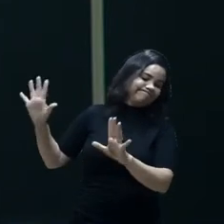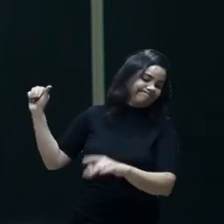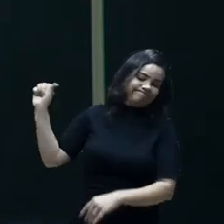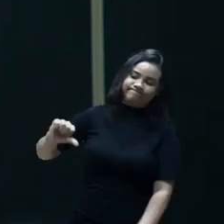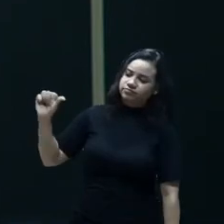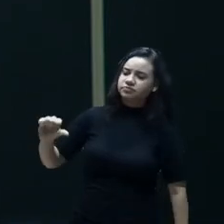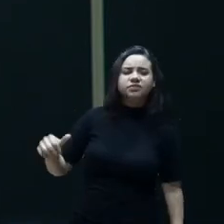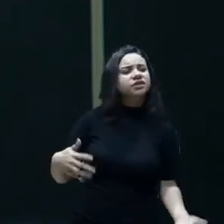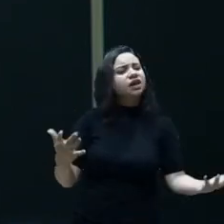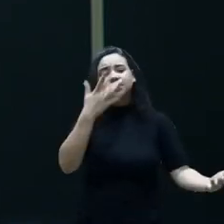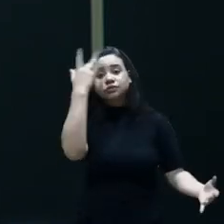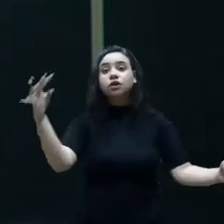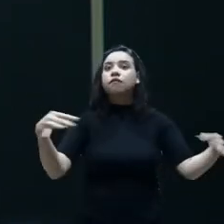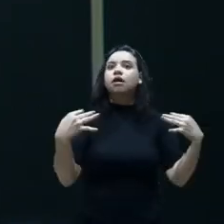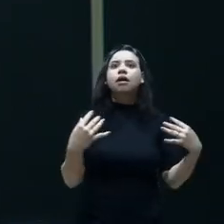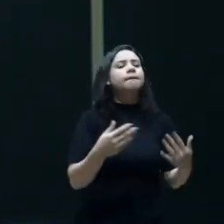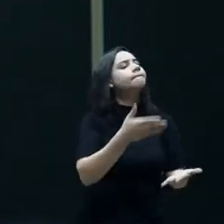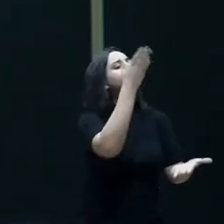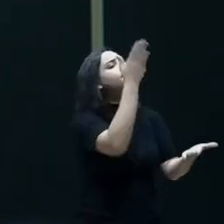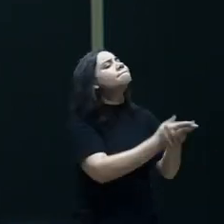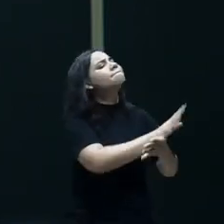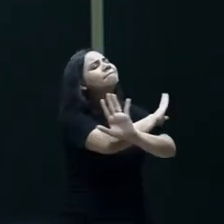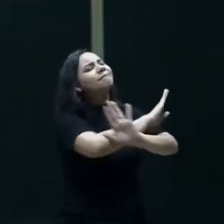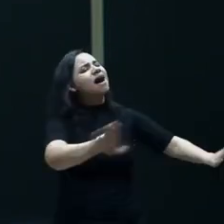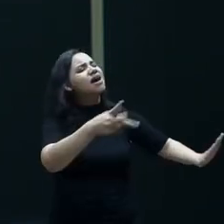Para, pastor. Esse só vai dar trabalho.